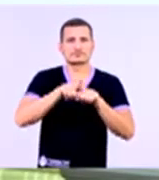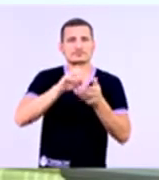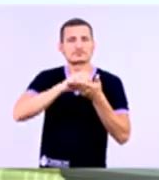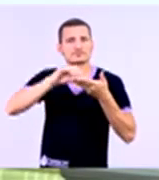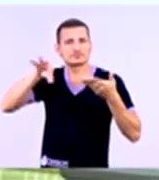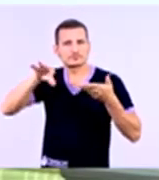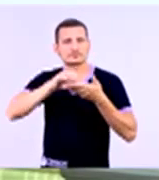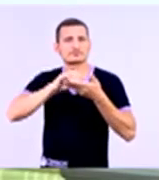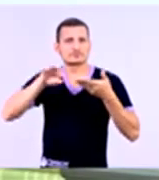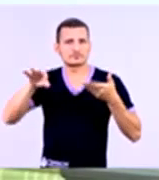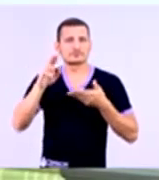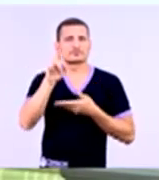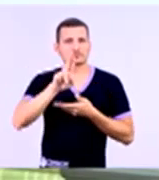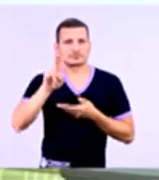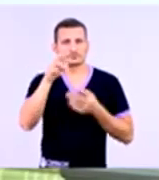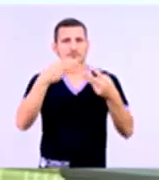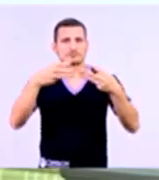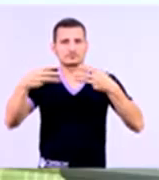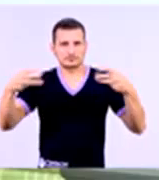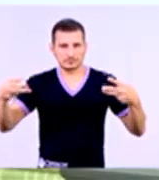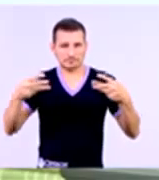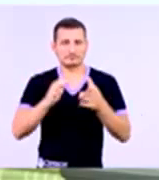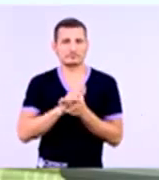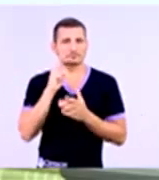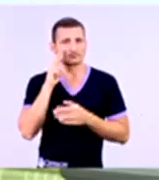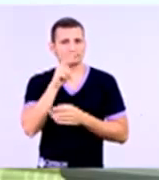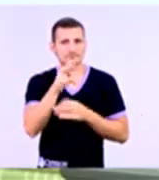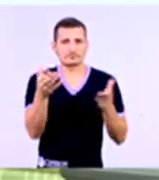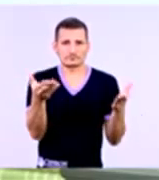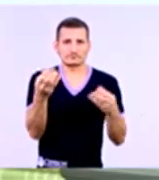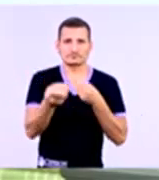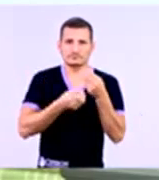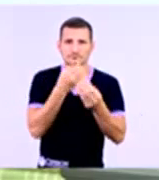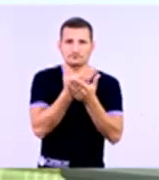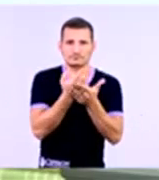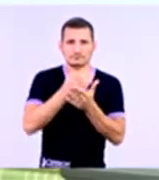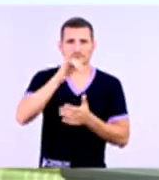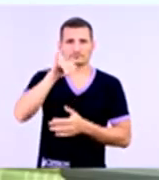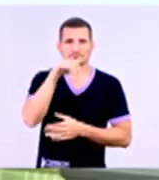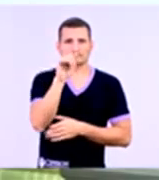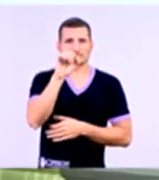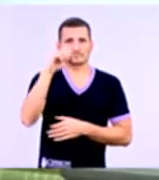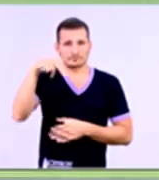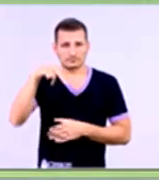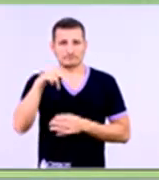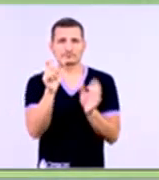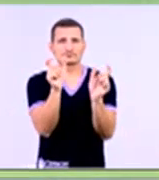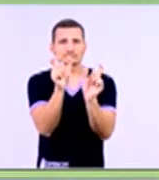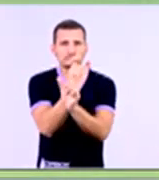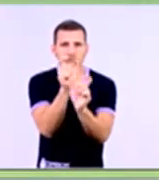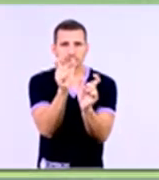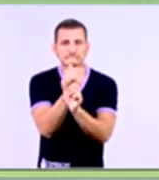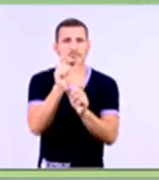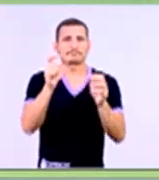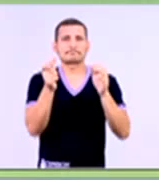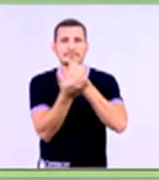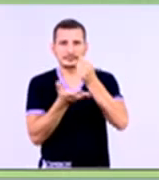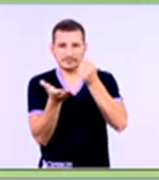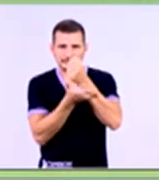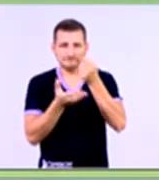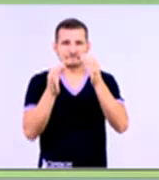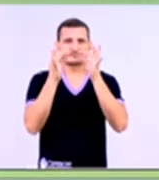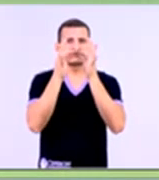rede. Vamos ver agora como nós estudamos o JSON, a estrutura básica do JSON. A sintaxe do